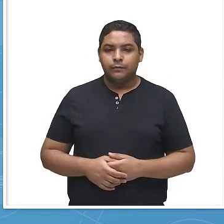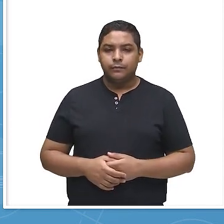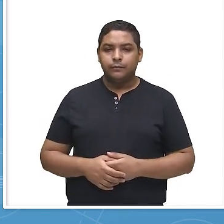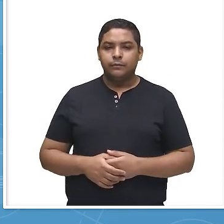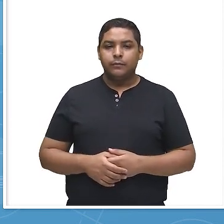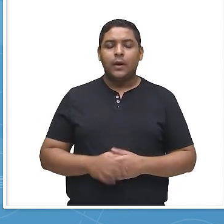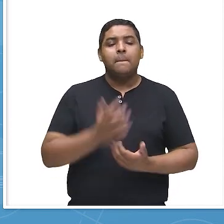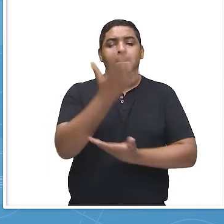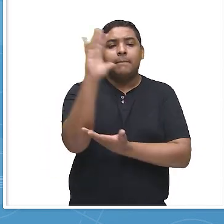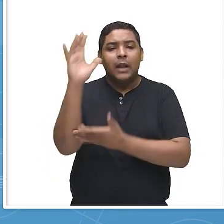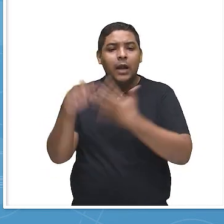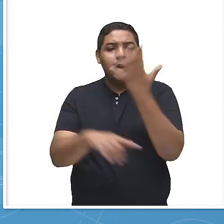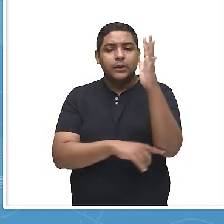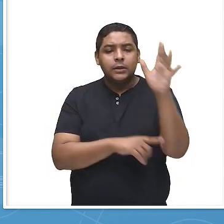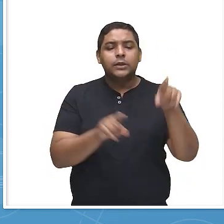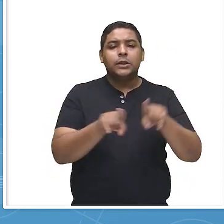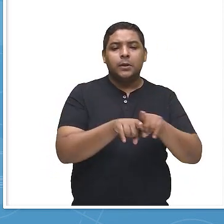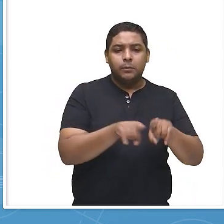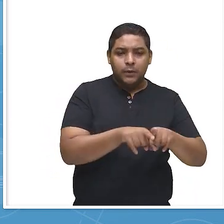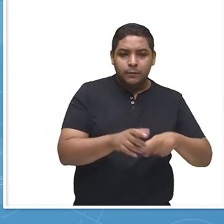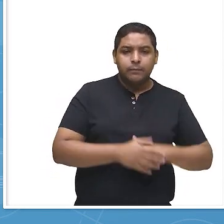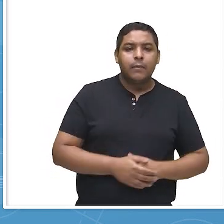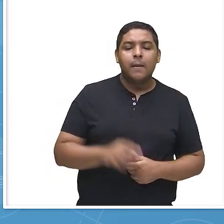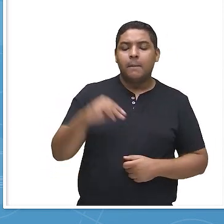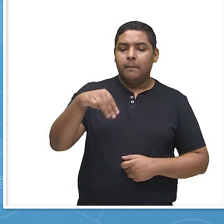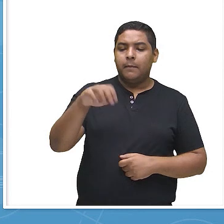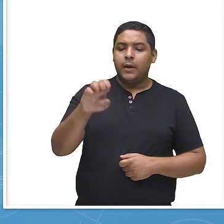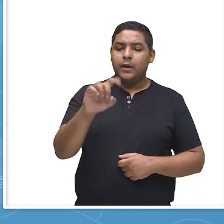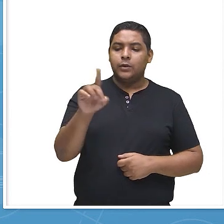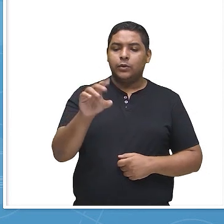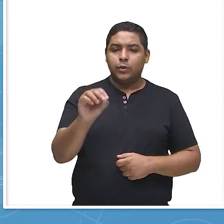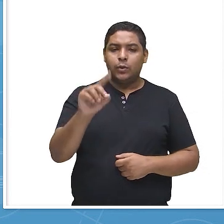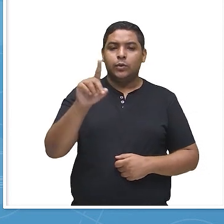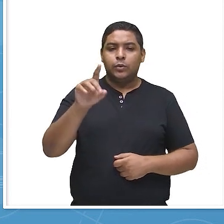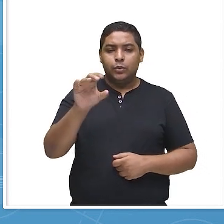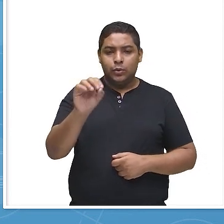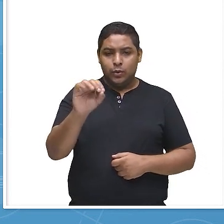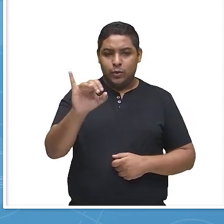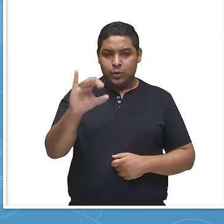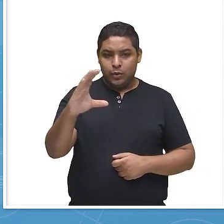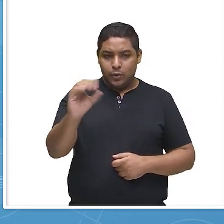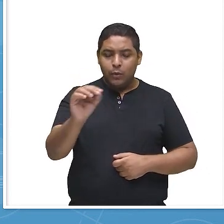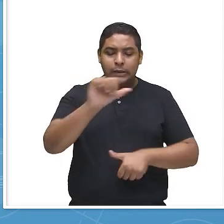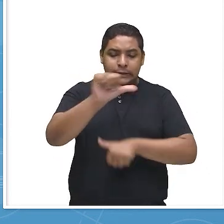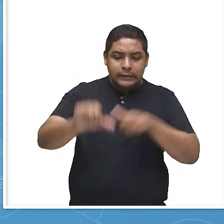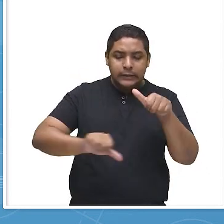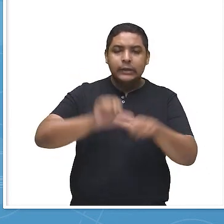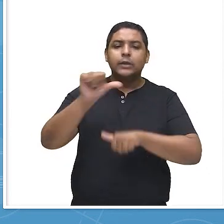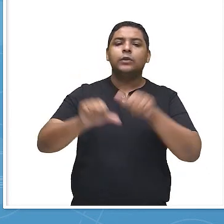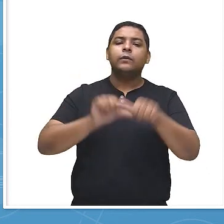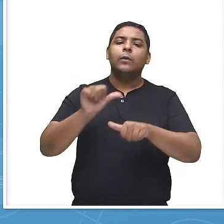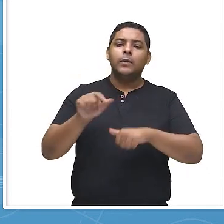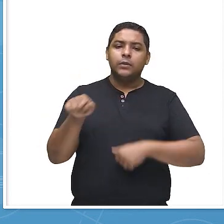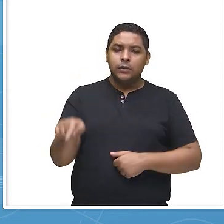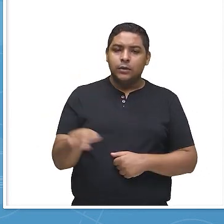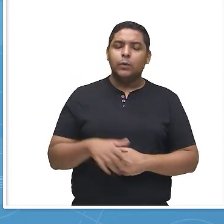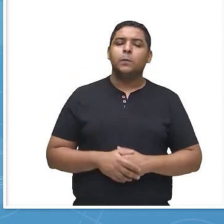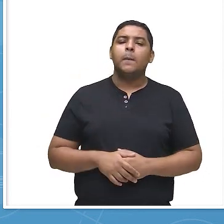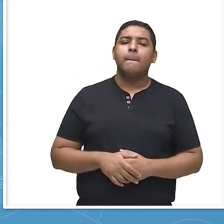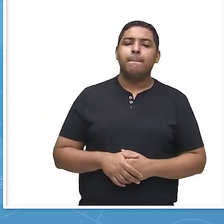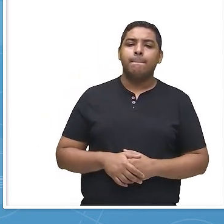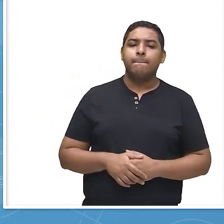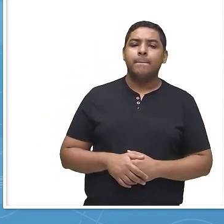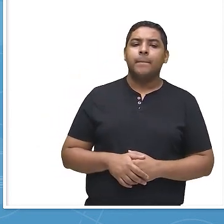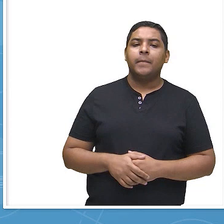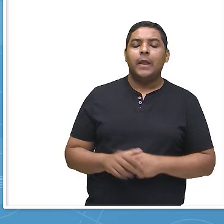O período Mesozoico também, que é o período de transformação do planeta, até o período Cenozoico, tá?